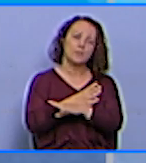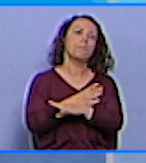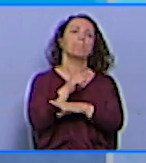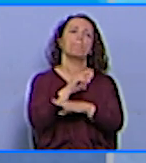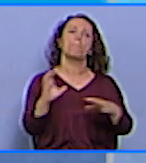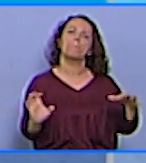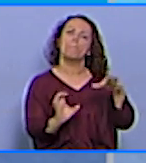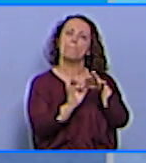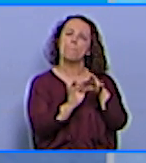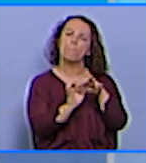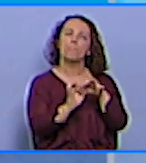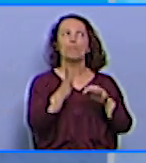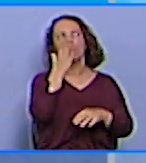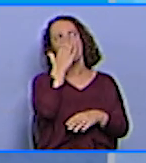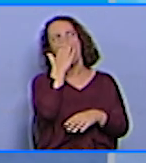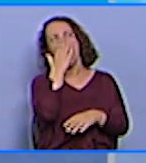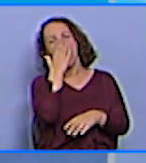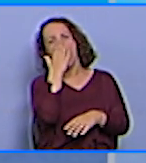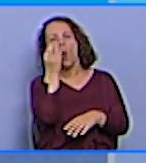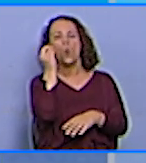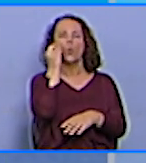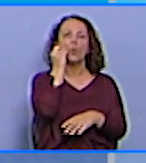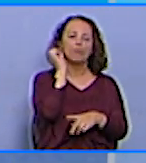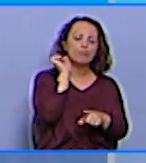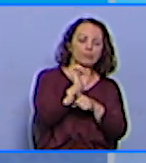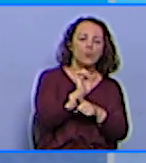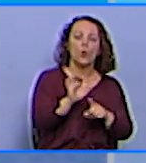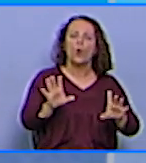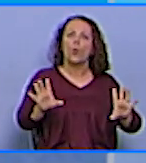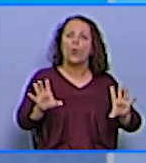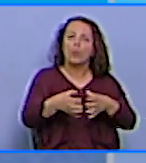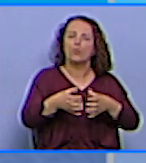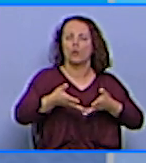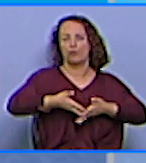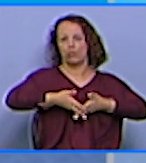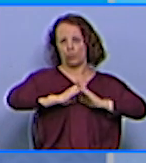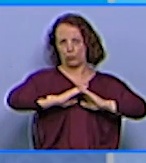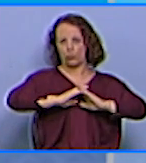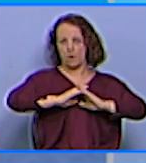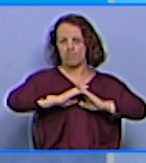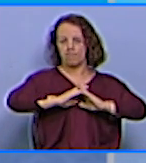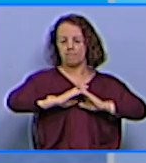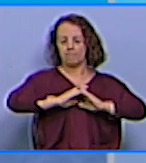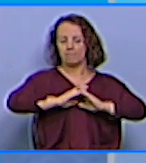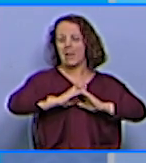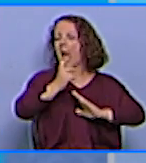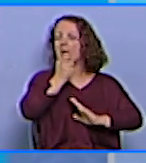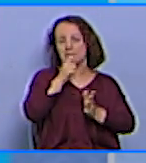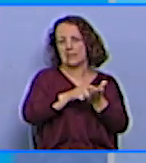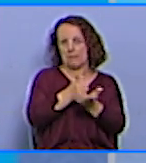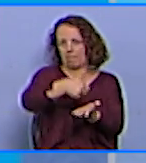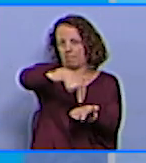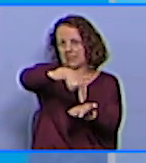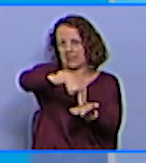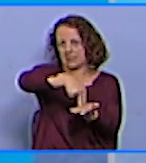como um pouco a estruturação de uma comunidade e que tem que ter necessariamente Cristo no meio.